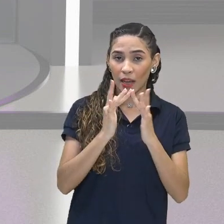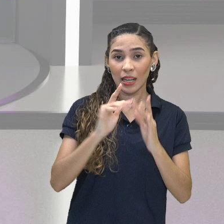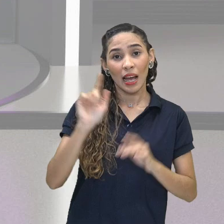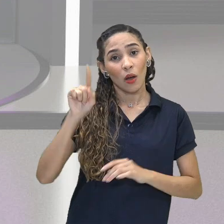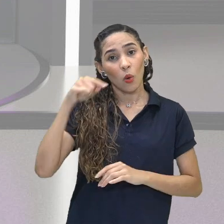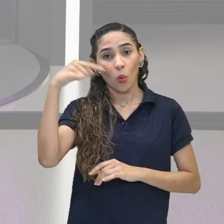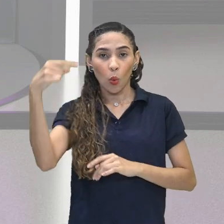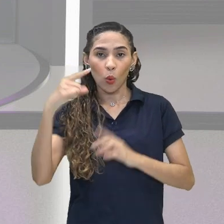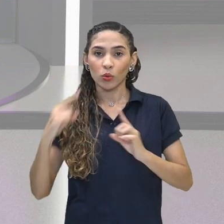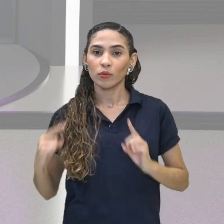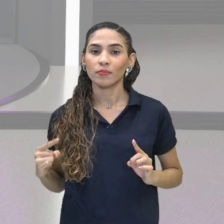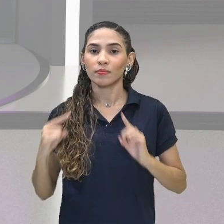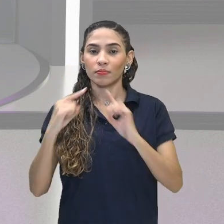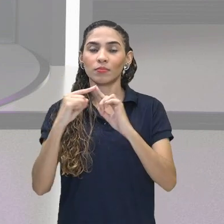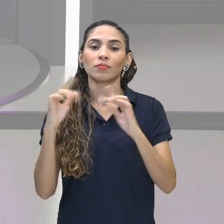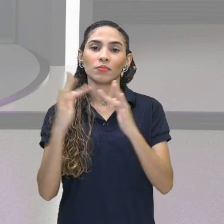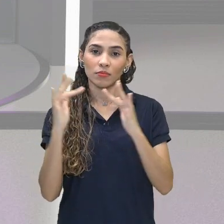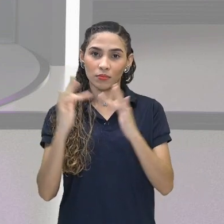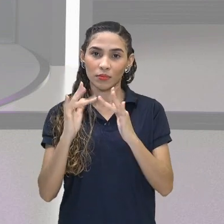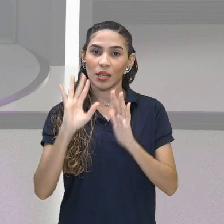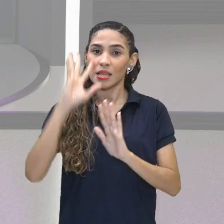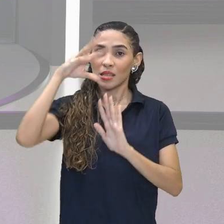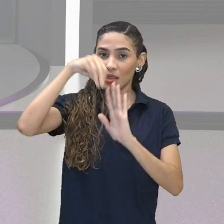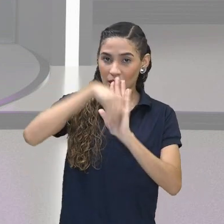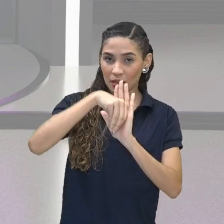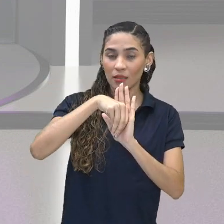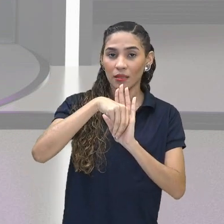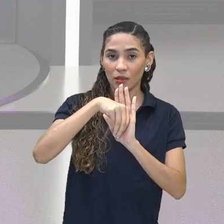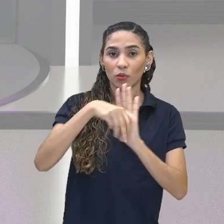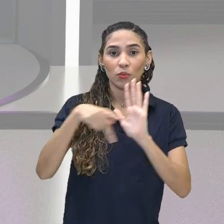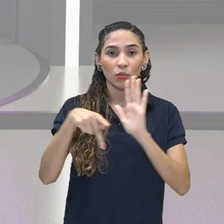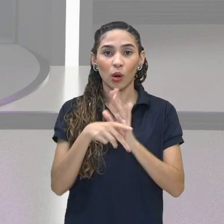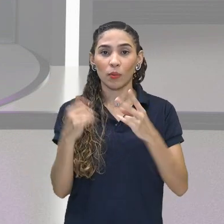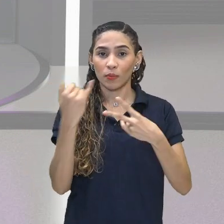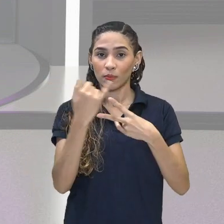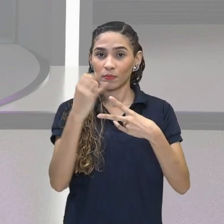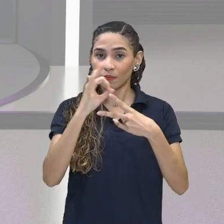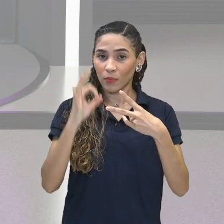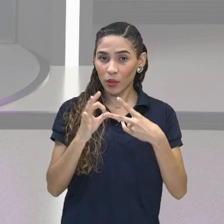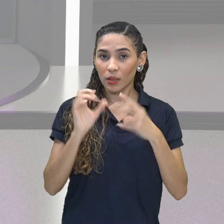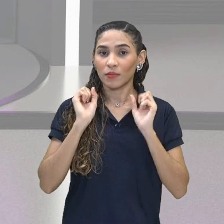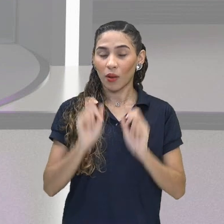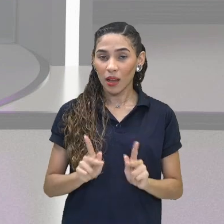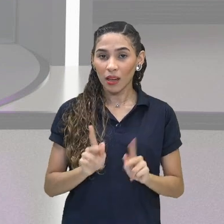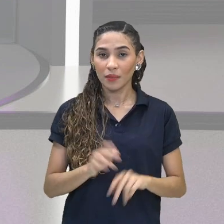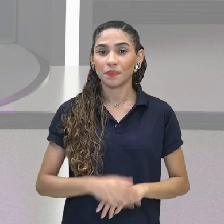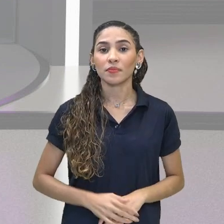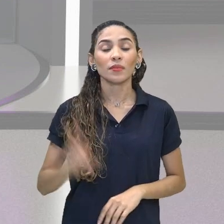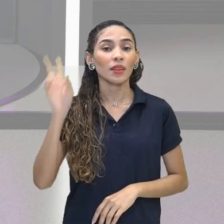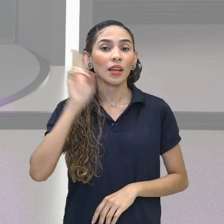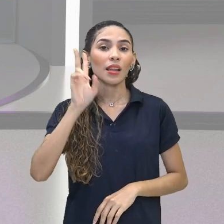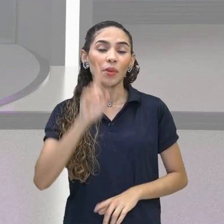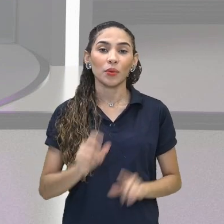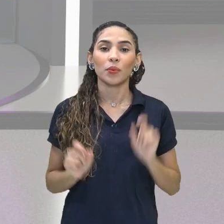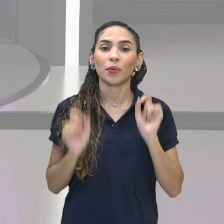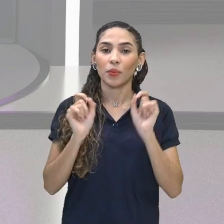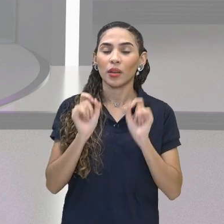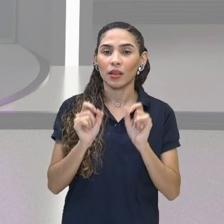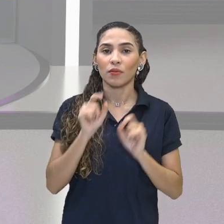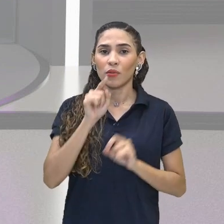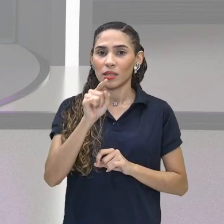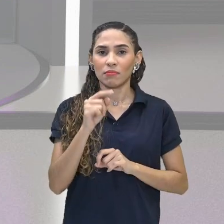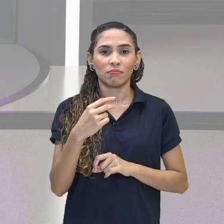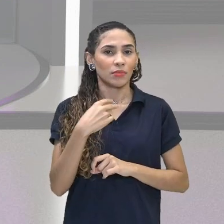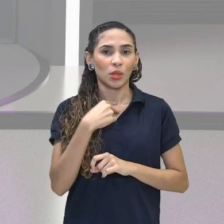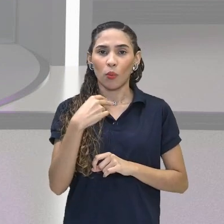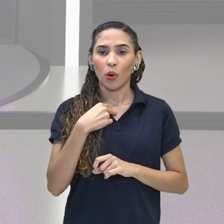outro vértice de dentro, né, outro vértice do polígono. Tudo bem? Lembrando que você não pode sair